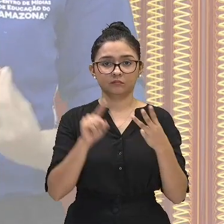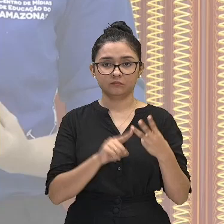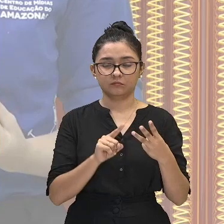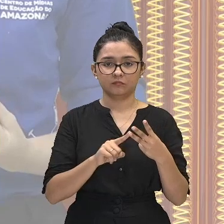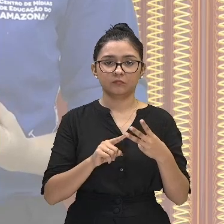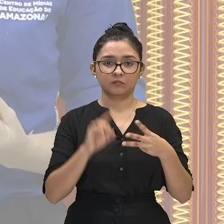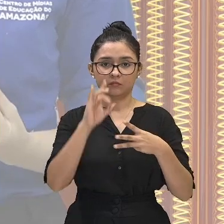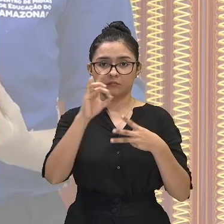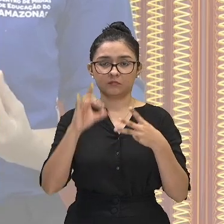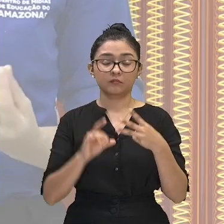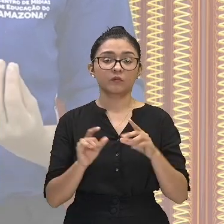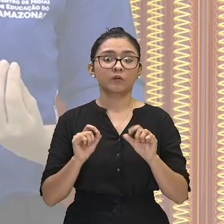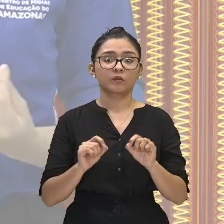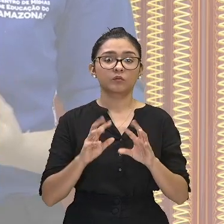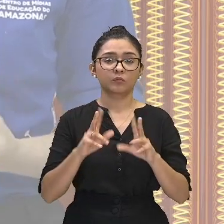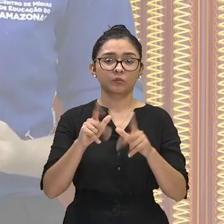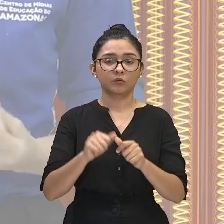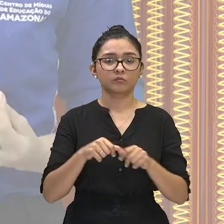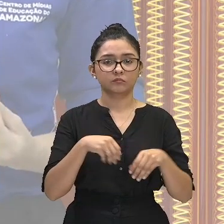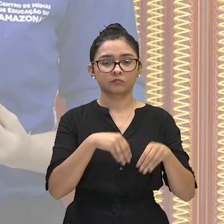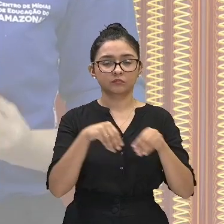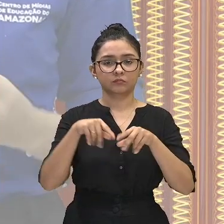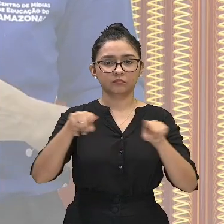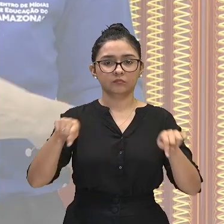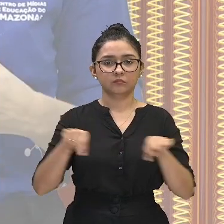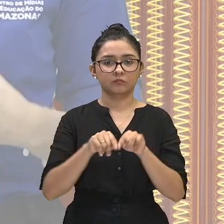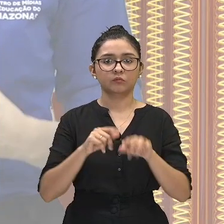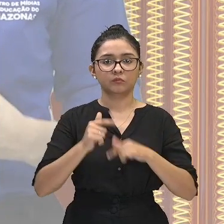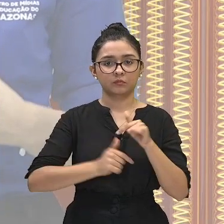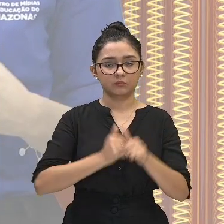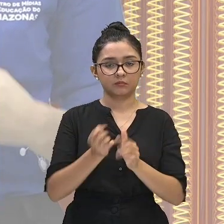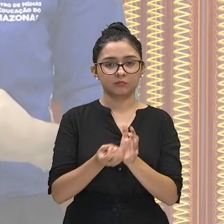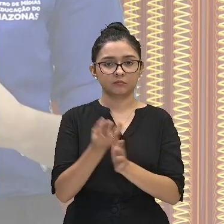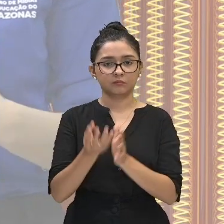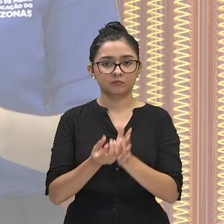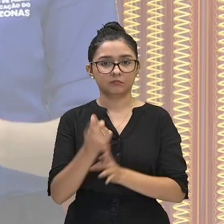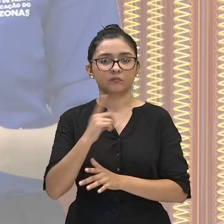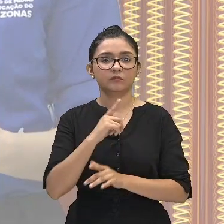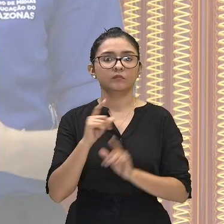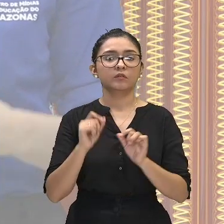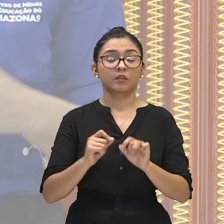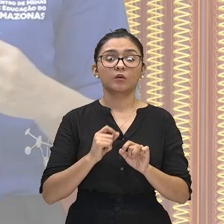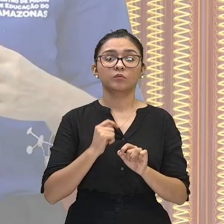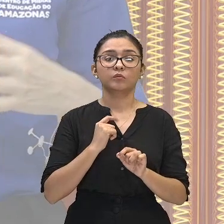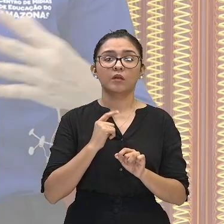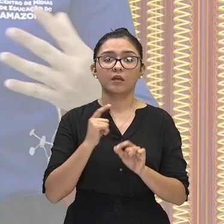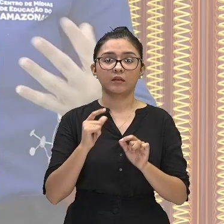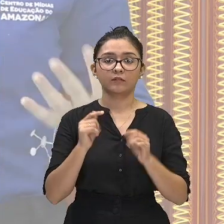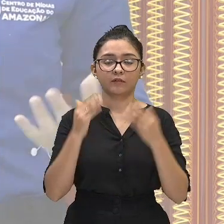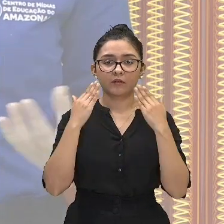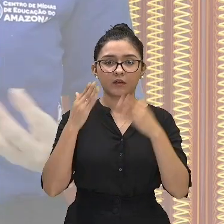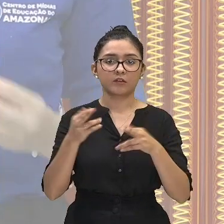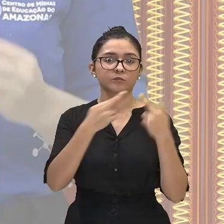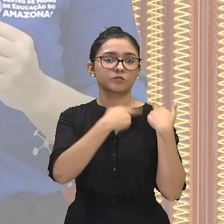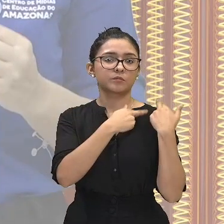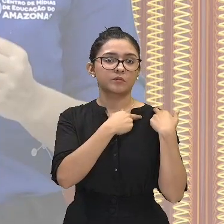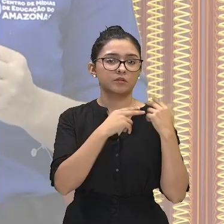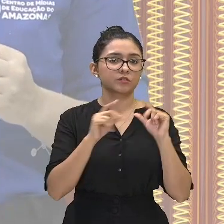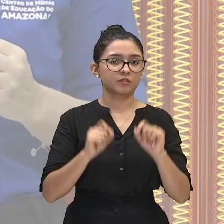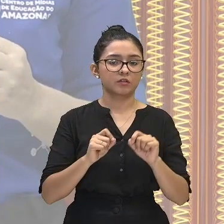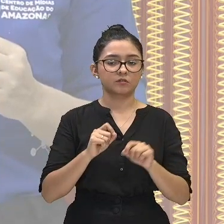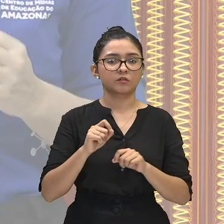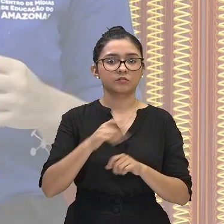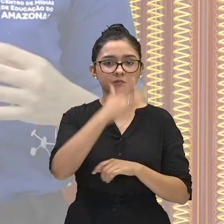todas essas terras, todo o trabalho produtivo é elaborado pelos servos. A sociedade, ela